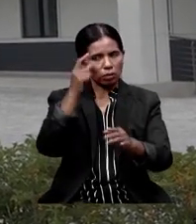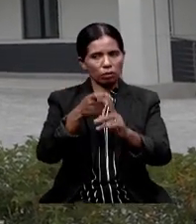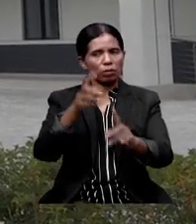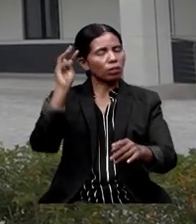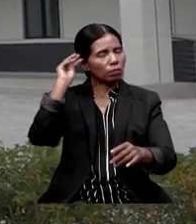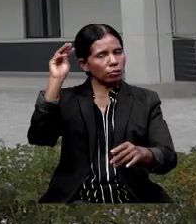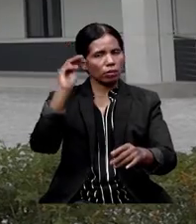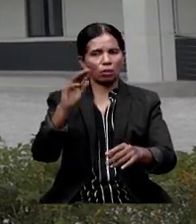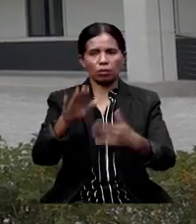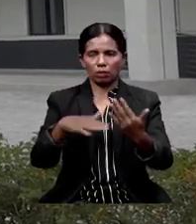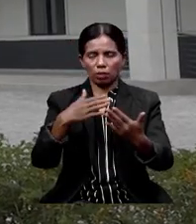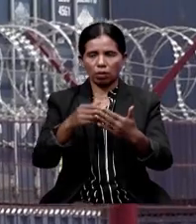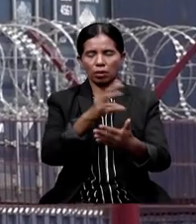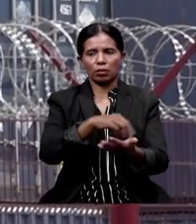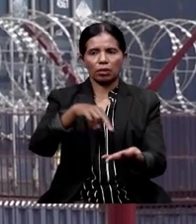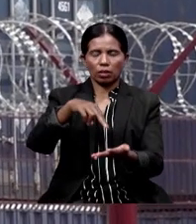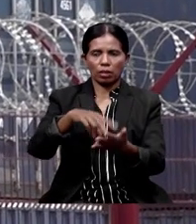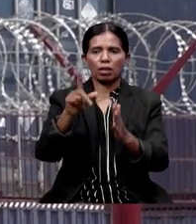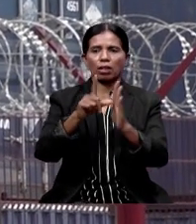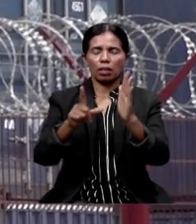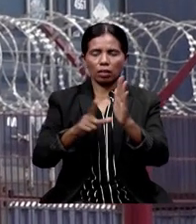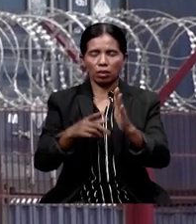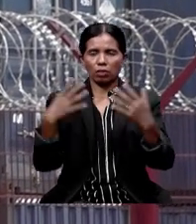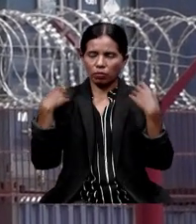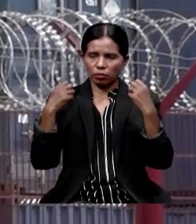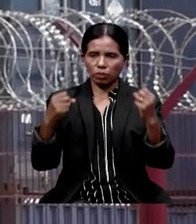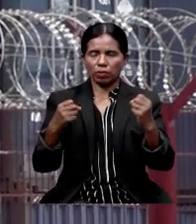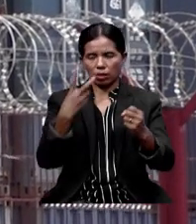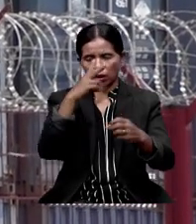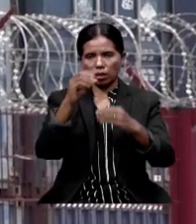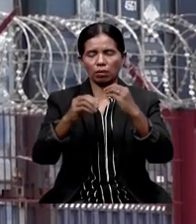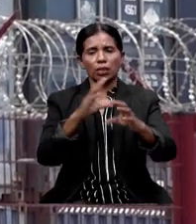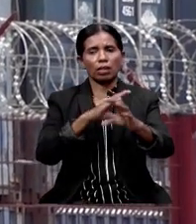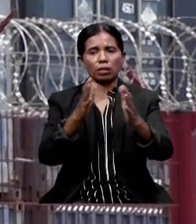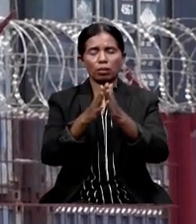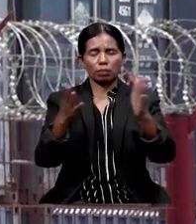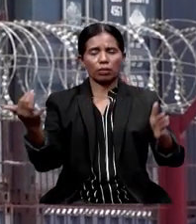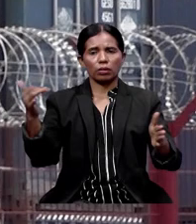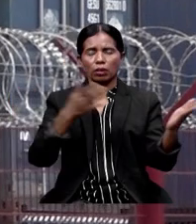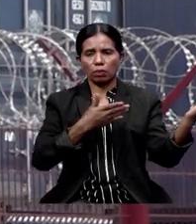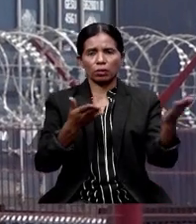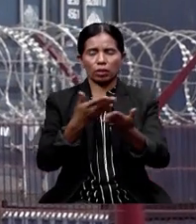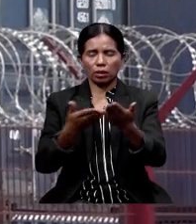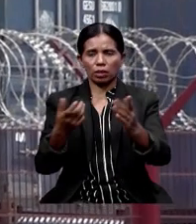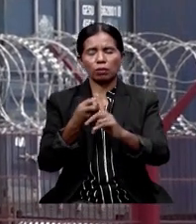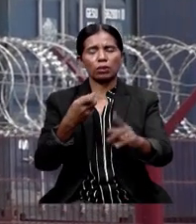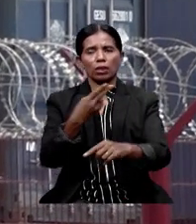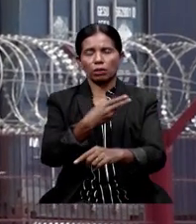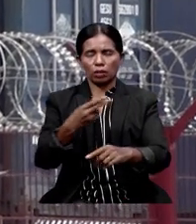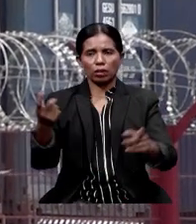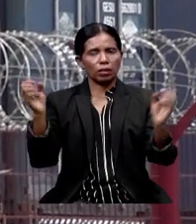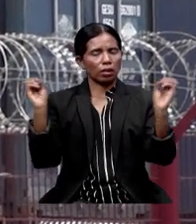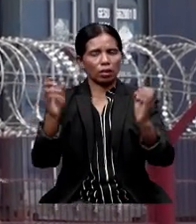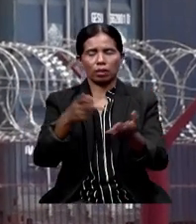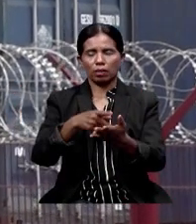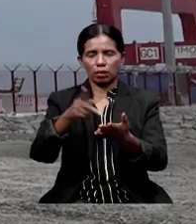ministério relevante, ato estabelece lei, nebe forte, onde controla caminhoneta sira nebe, importa sasang russi fronteira, tamo maioria la selu